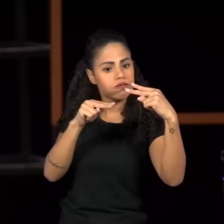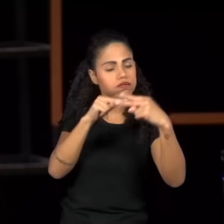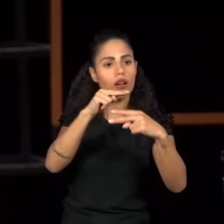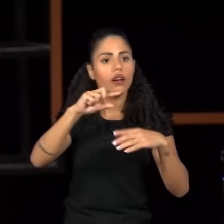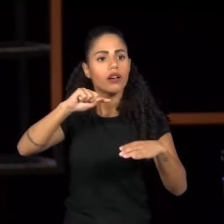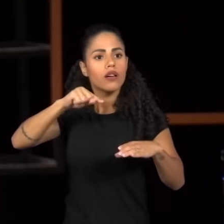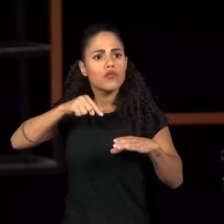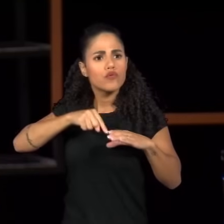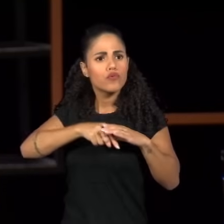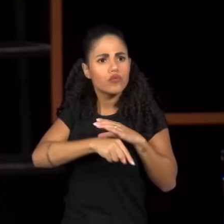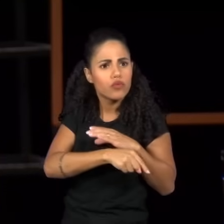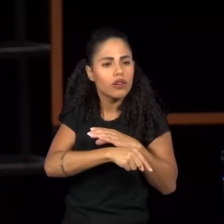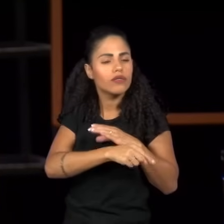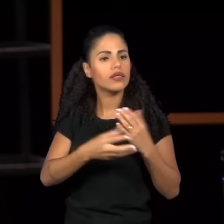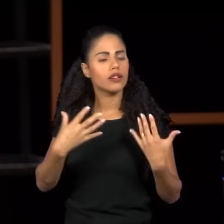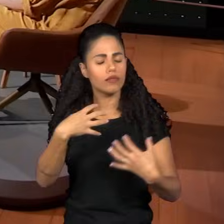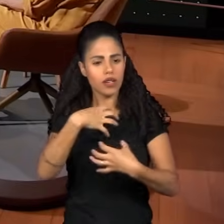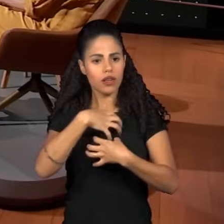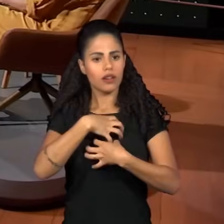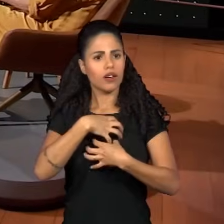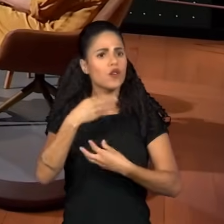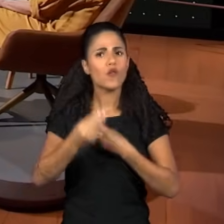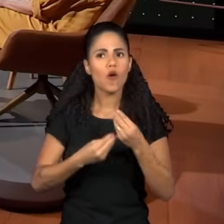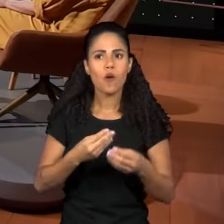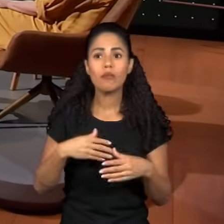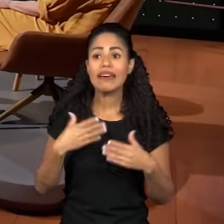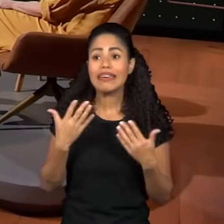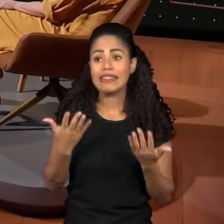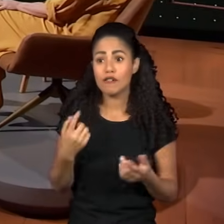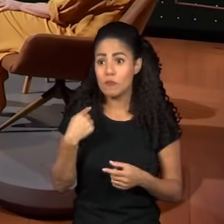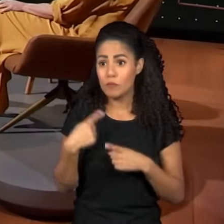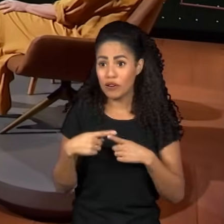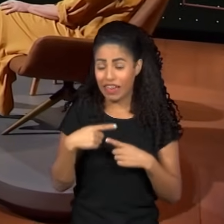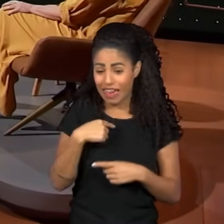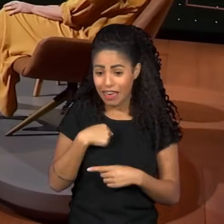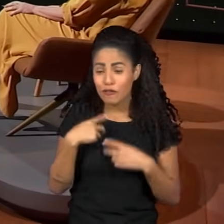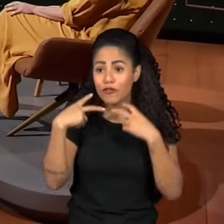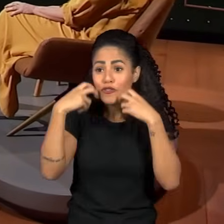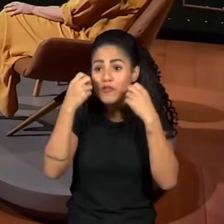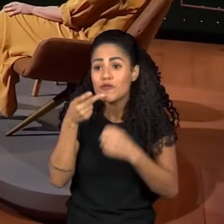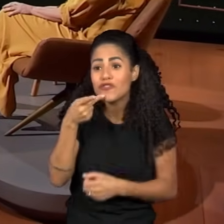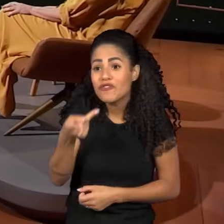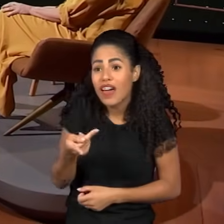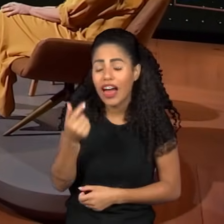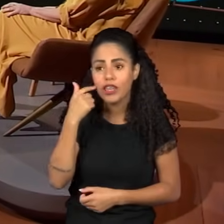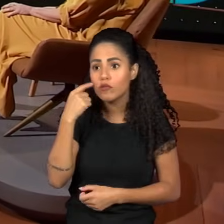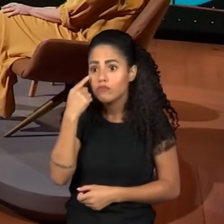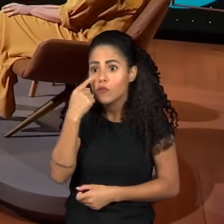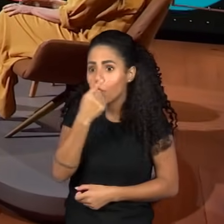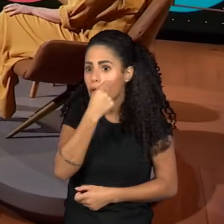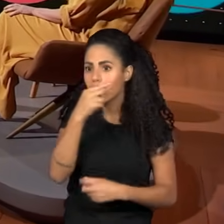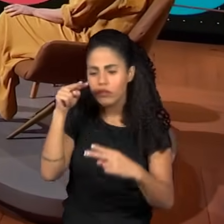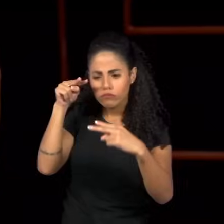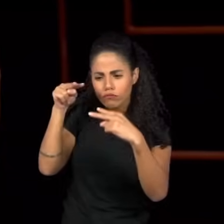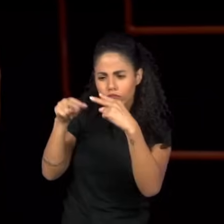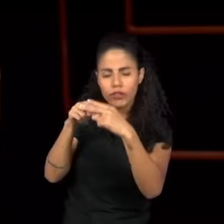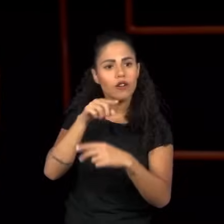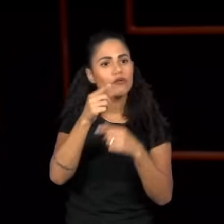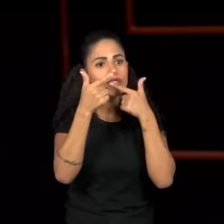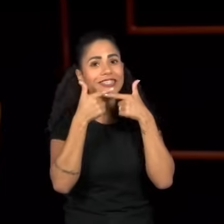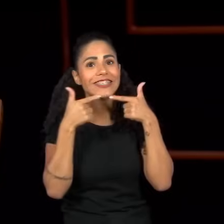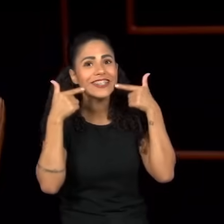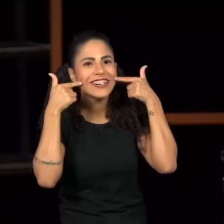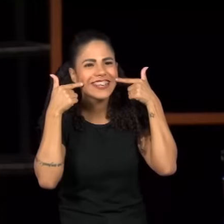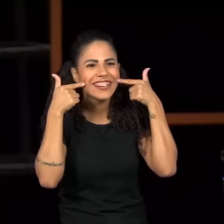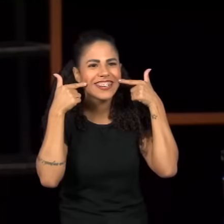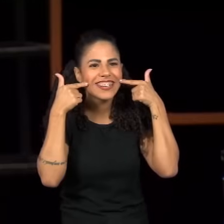interpreta com o olhar, né? Porque eu não sou muito de falar. Quando a gente olha aqui, esse olhar meio sorridente, né, e de repente ele